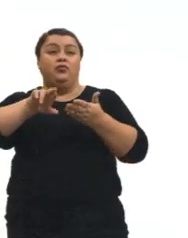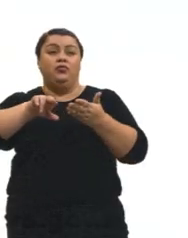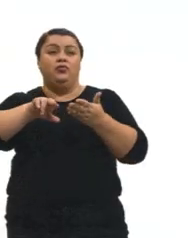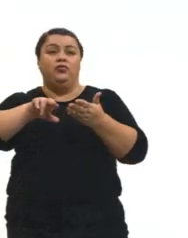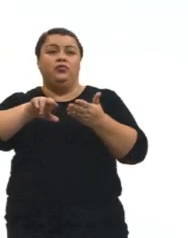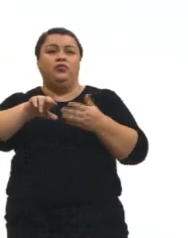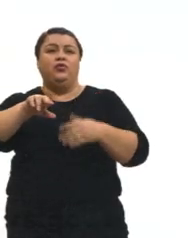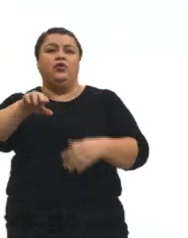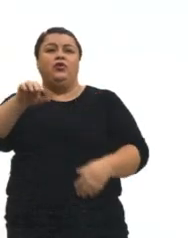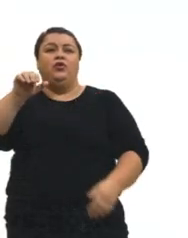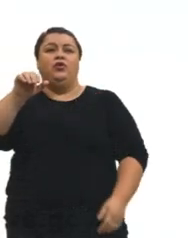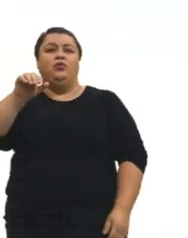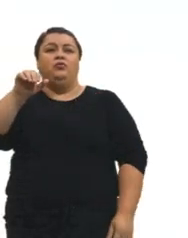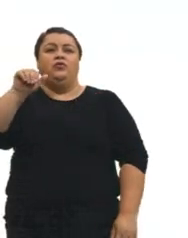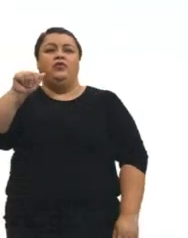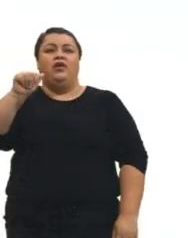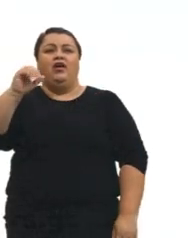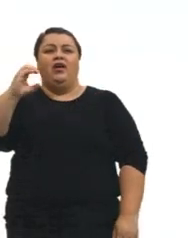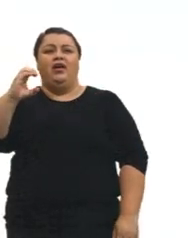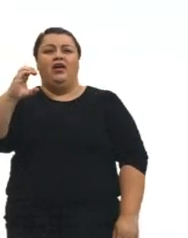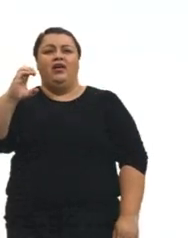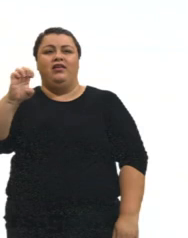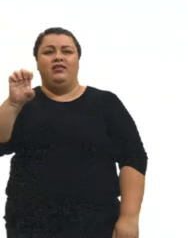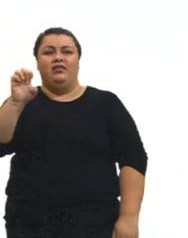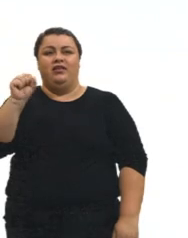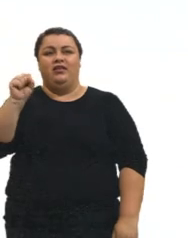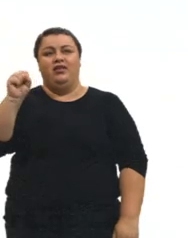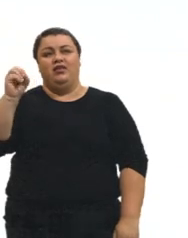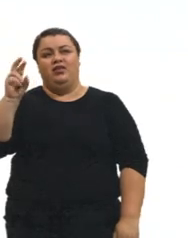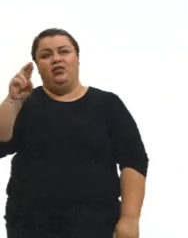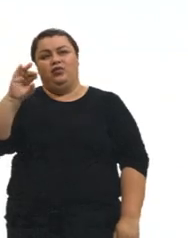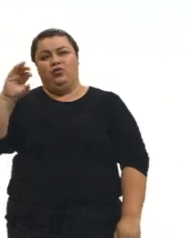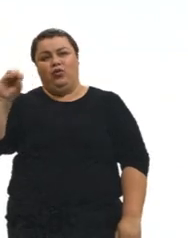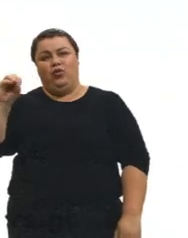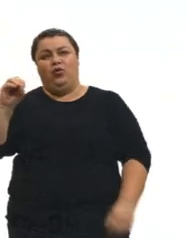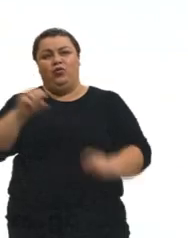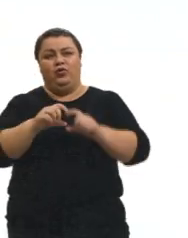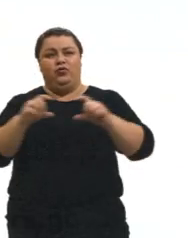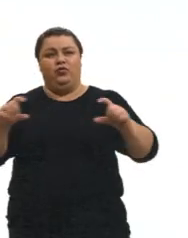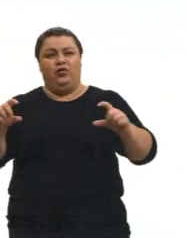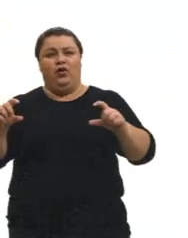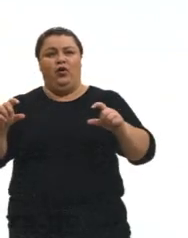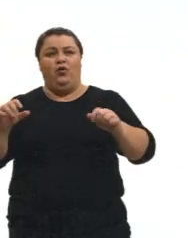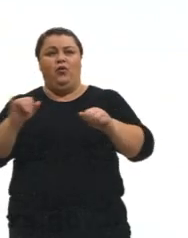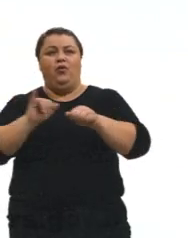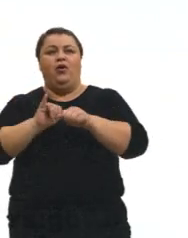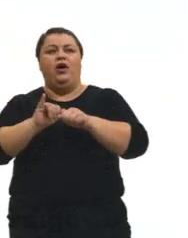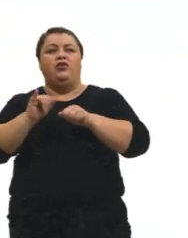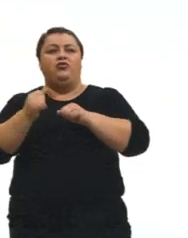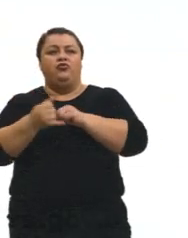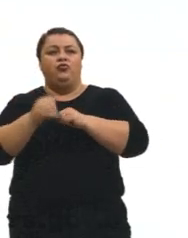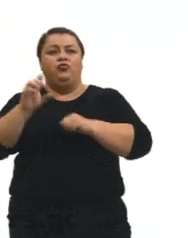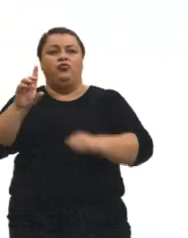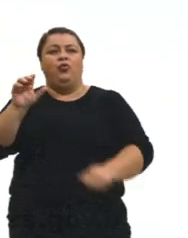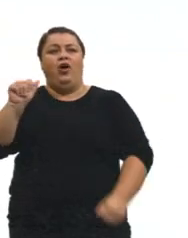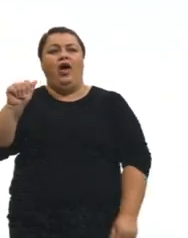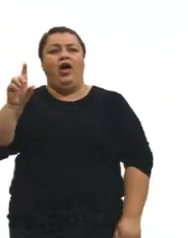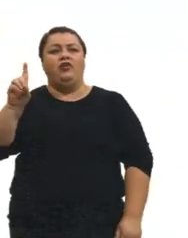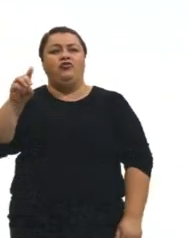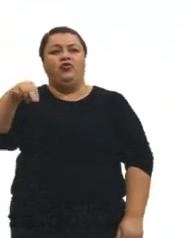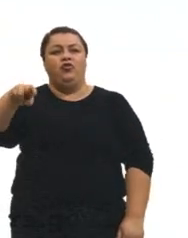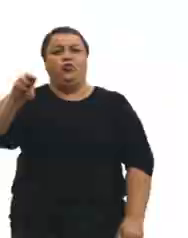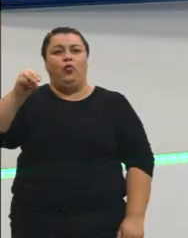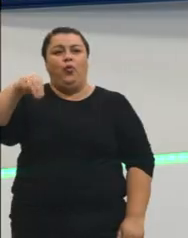da oração Agora sim vai apareceram que são três o adjunto adnominal o adjunto adverbial